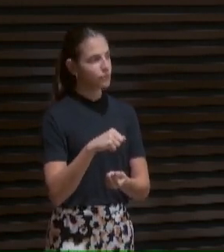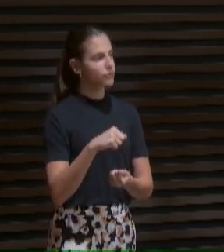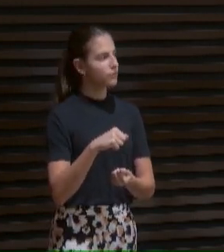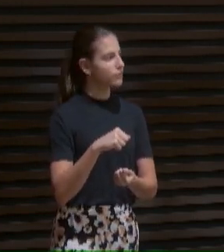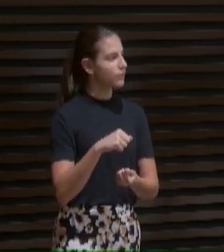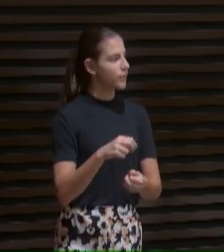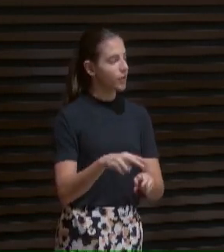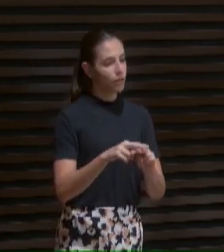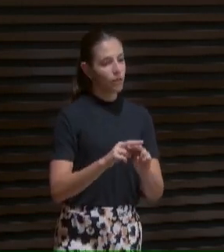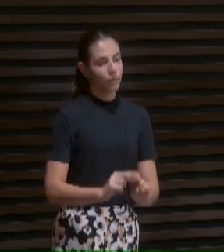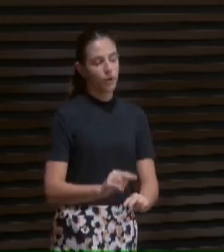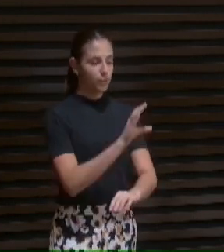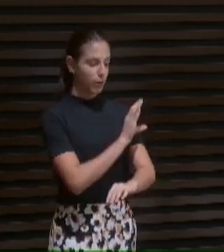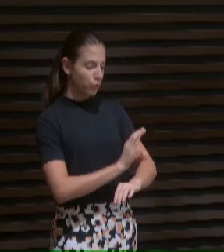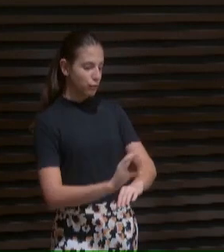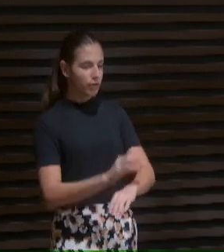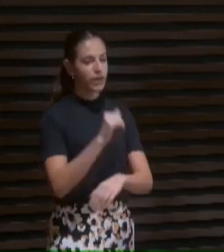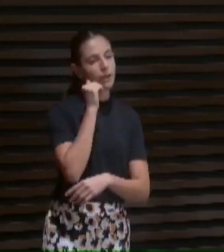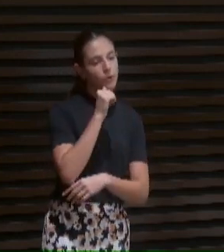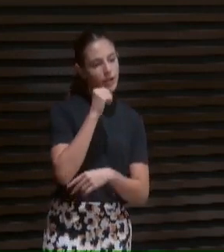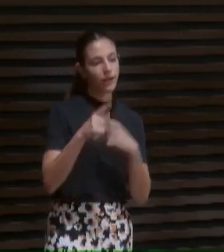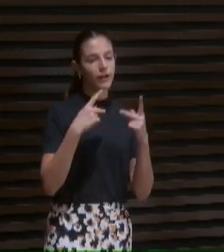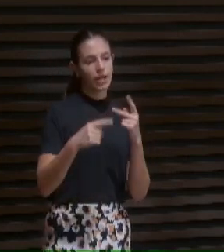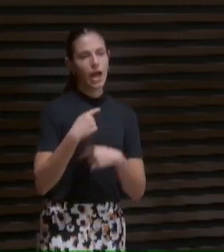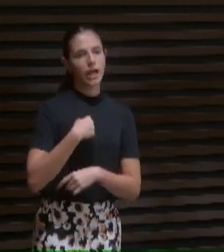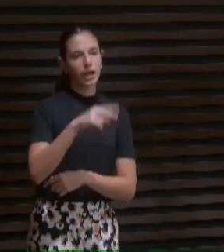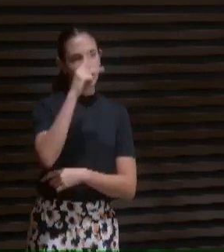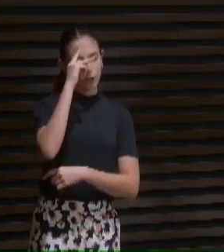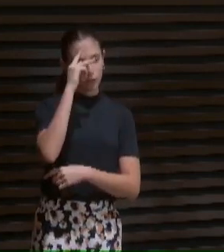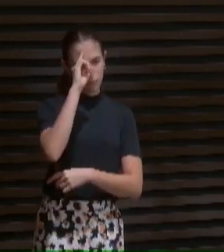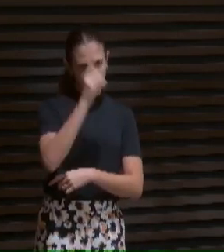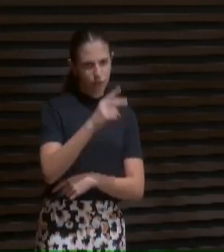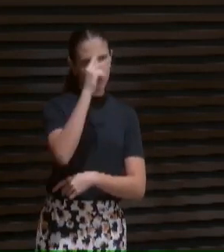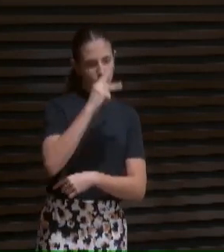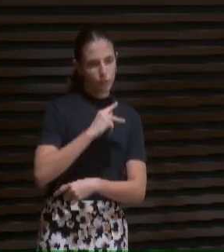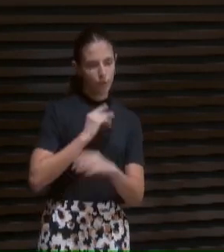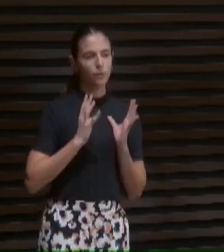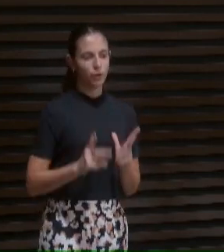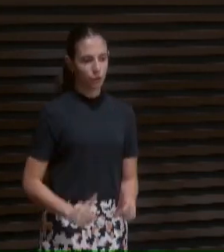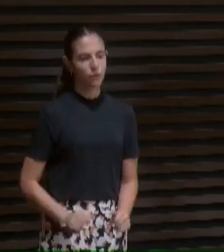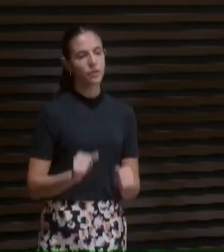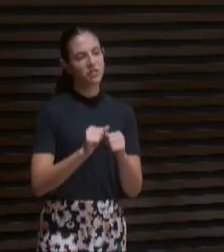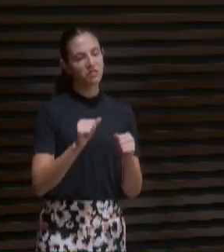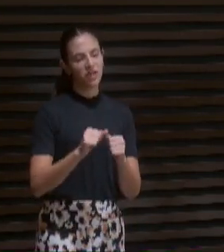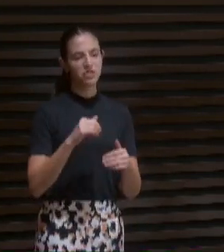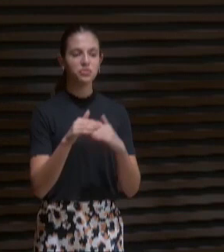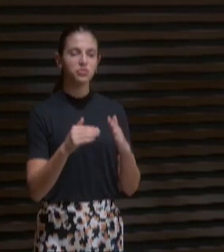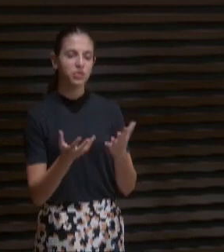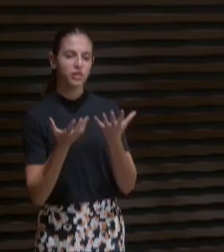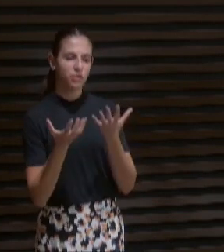Por uma cultura em que a mulher diz: eu sou dona do meu corpo e eu faço o que eu quero.